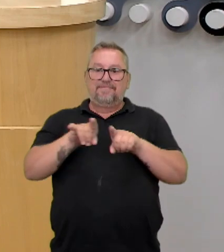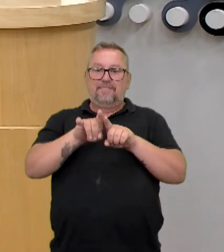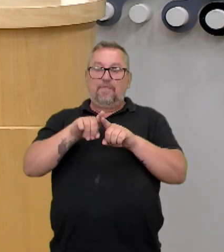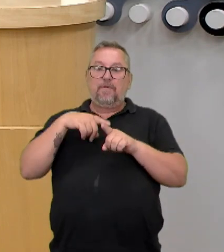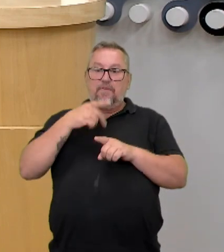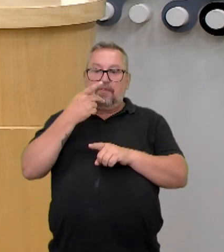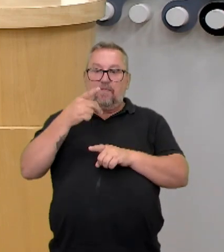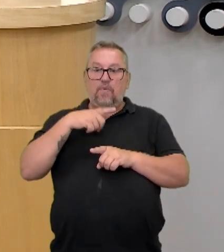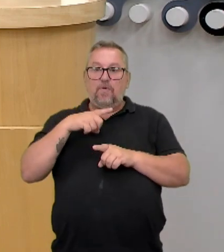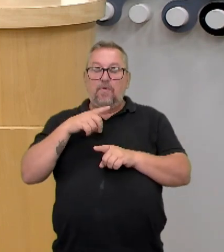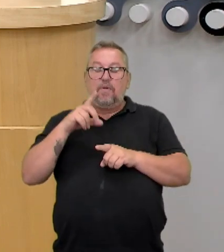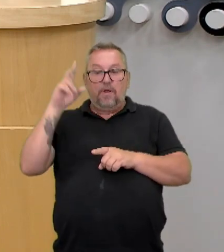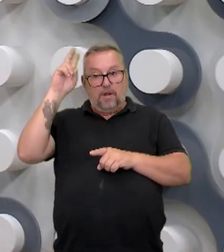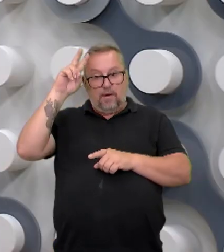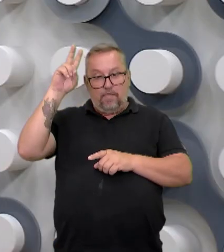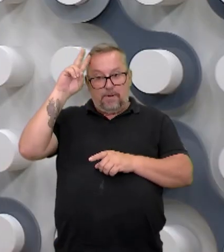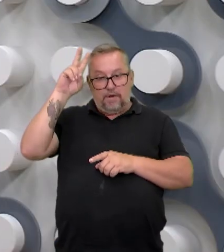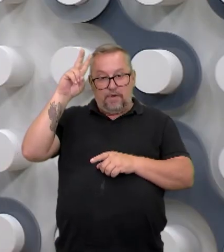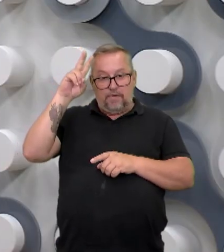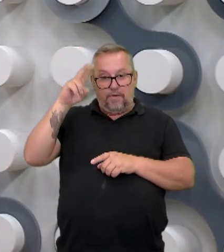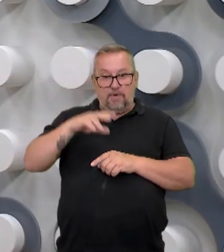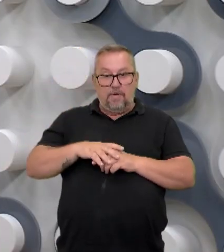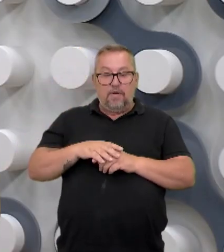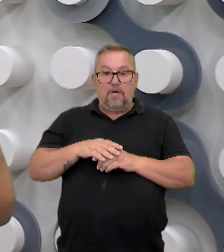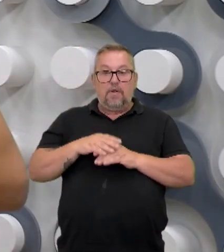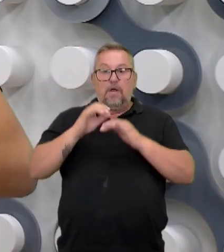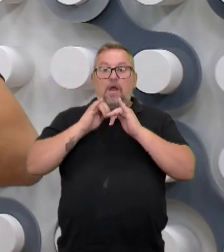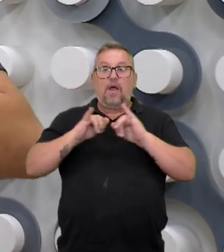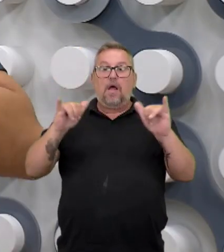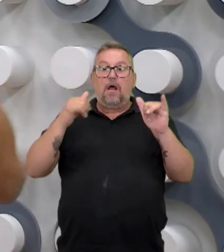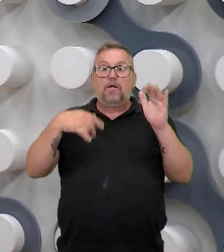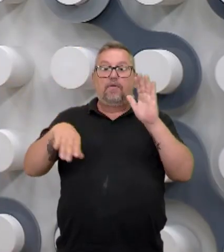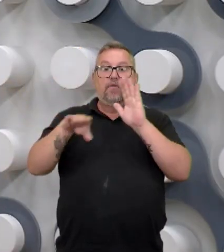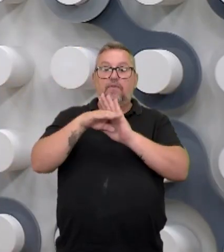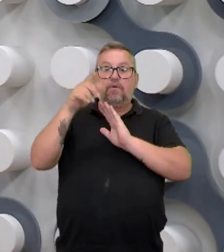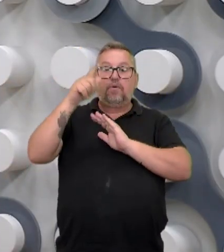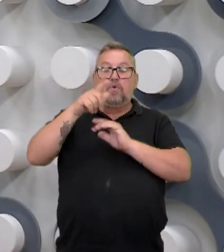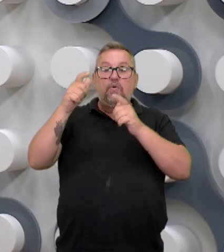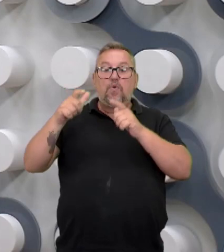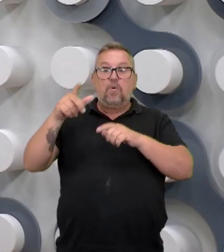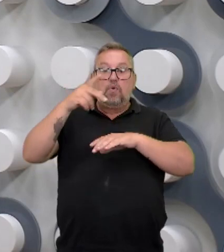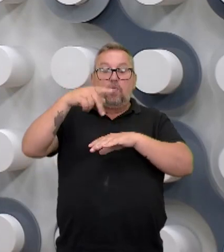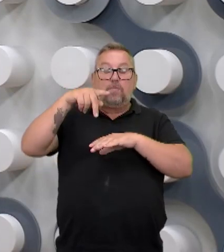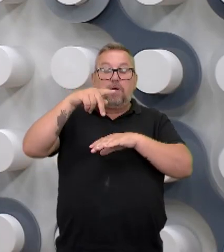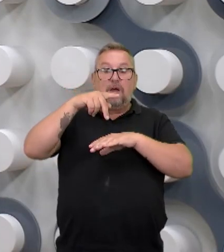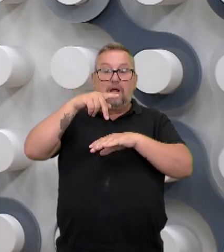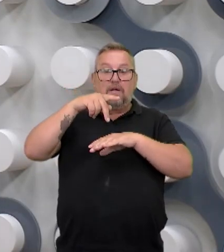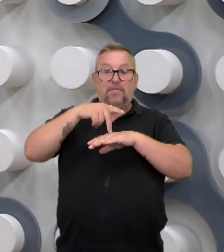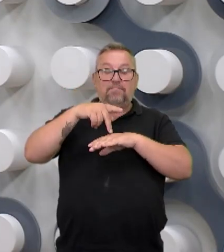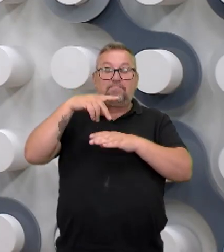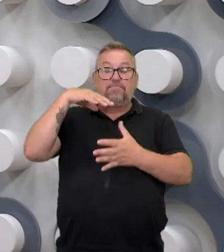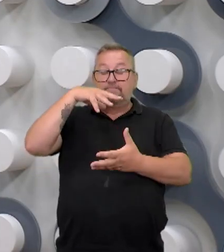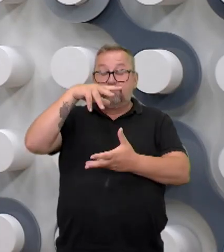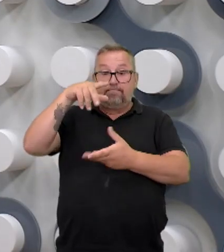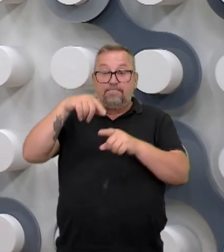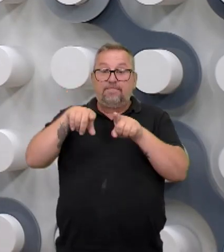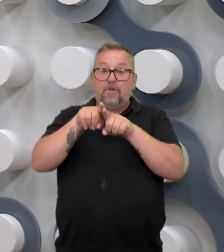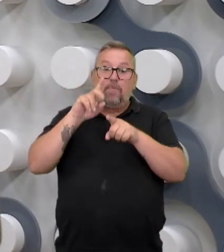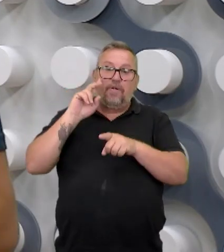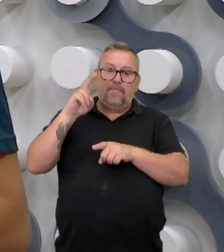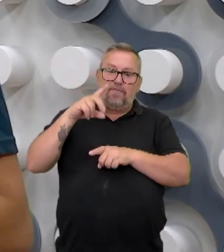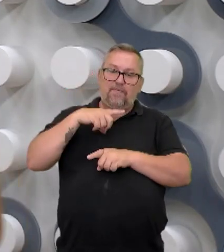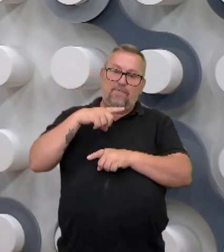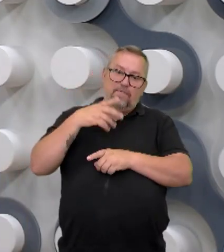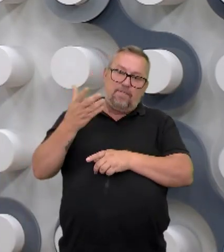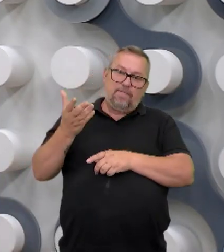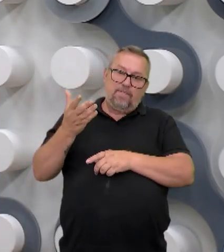estamos integrando, retomando, como é que a notícia chega lá de outros cantos do planeta até aqui, como ela se transforma. Eu falei muito também no meu componente sobre